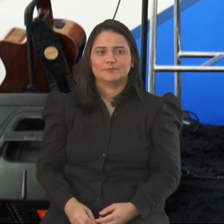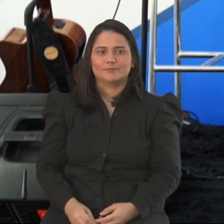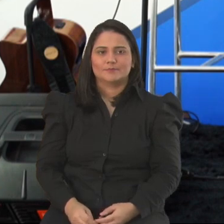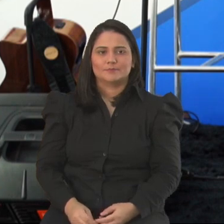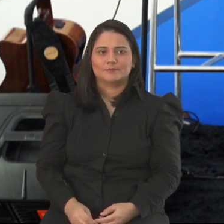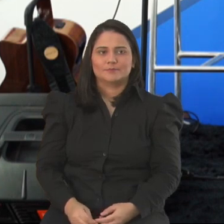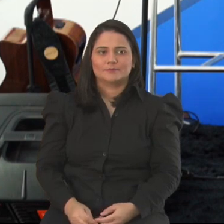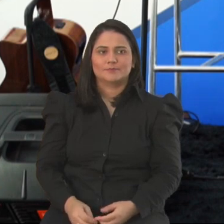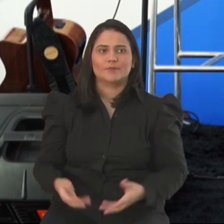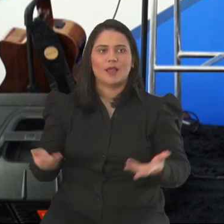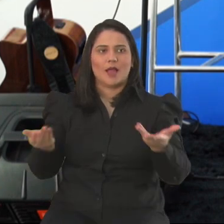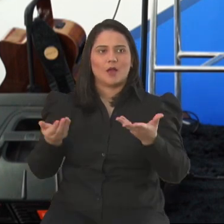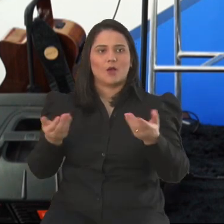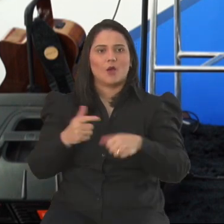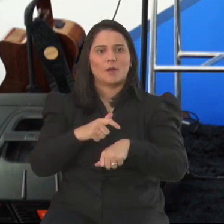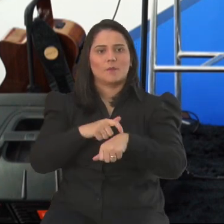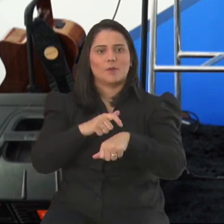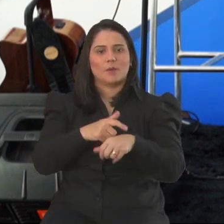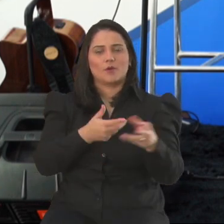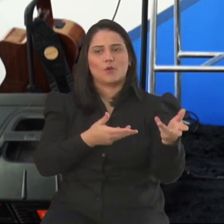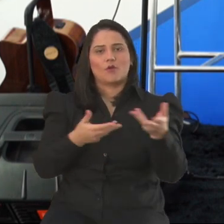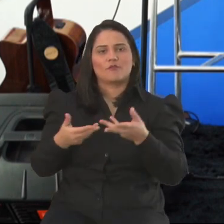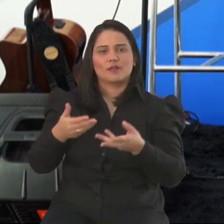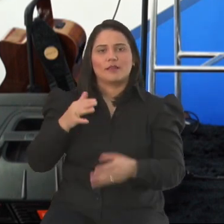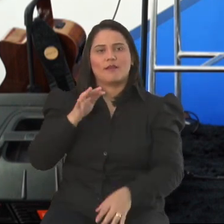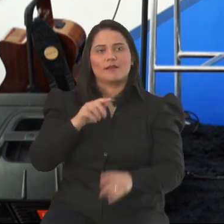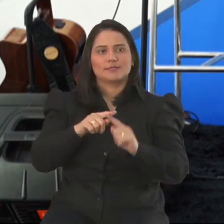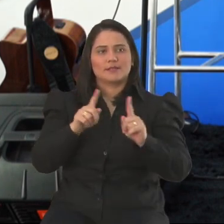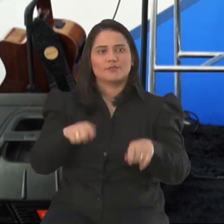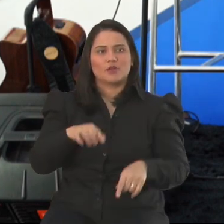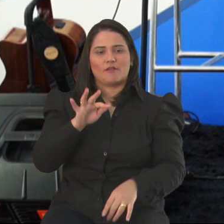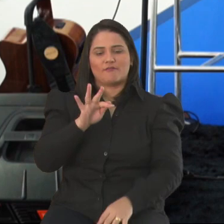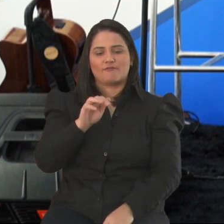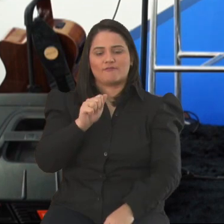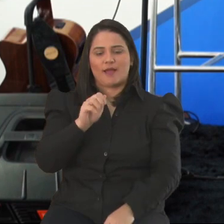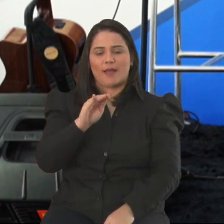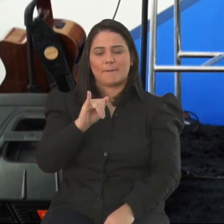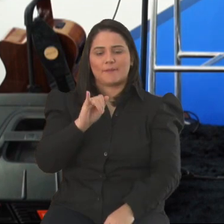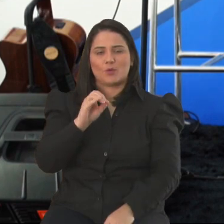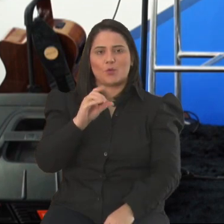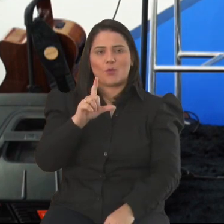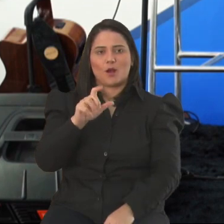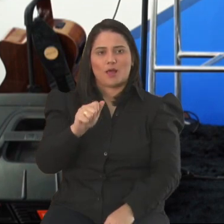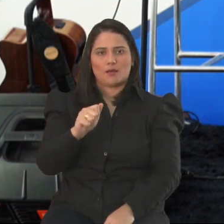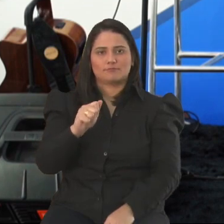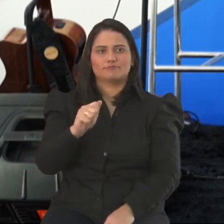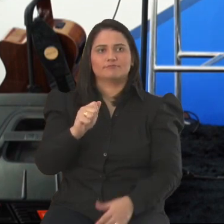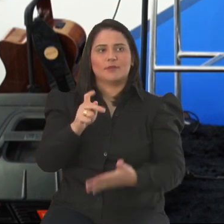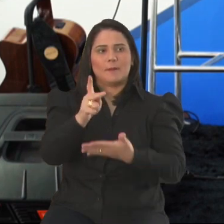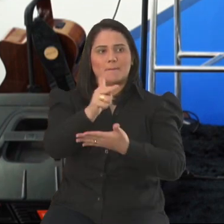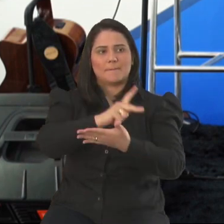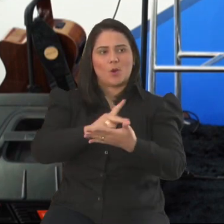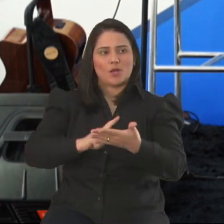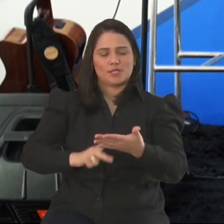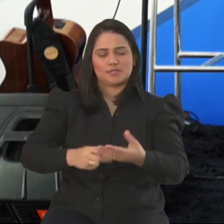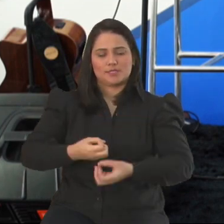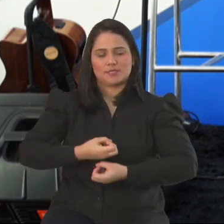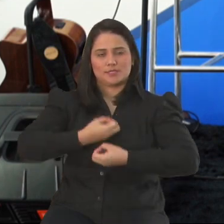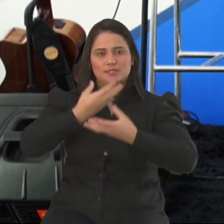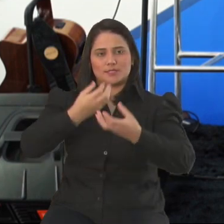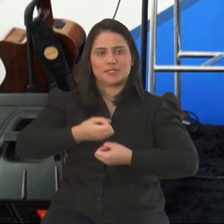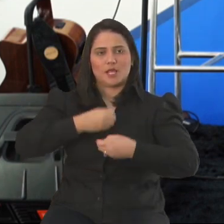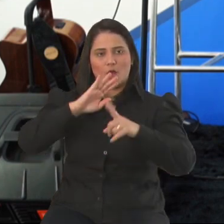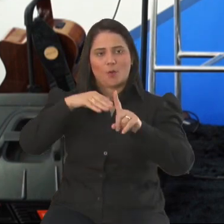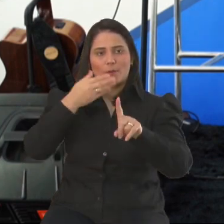Somos fortes juntas. Neste momento, a servidora Fabiola Vilela fará declamação de poesia falada em homenagem às mulheres